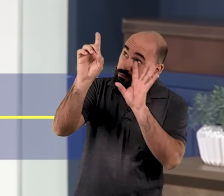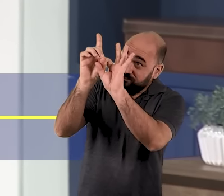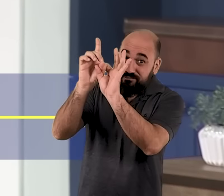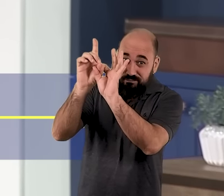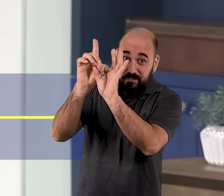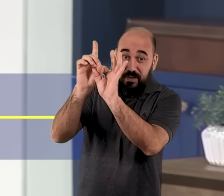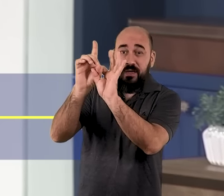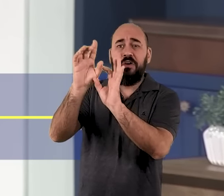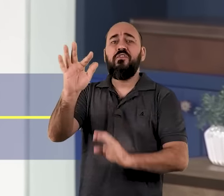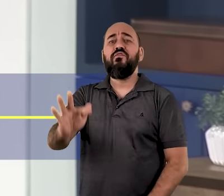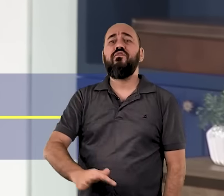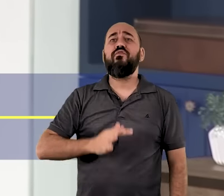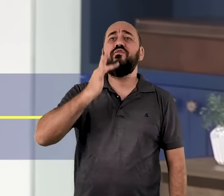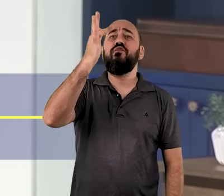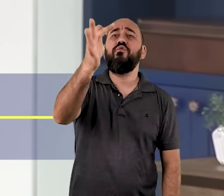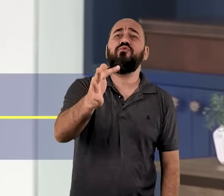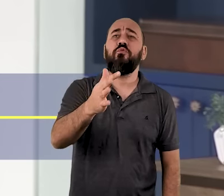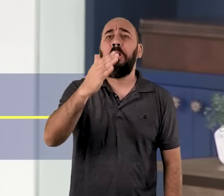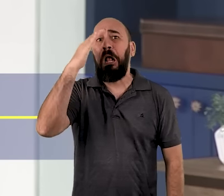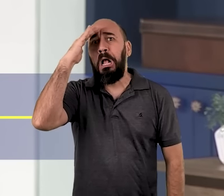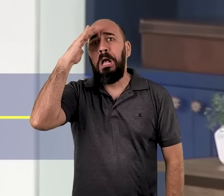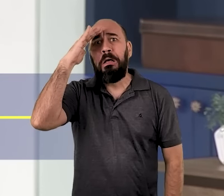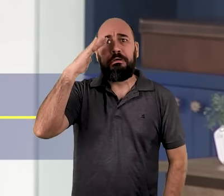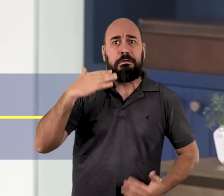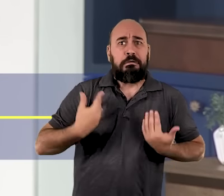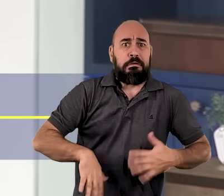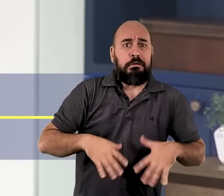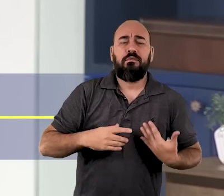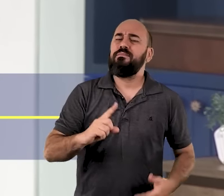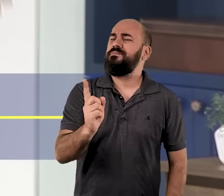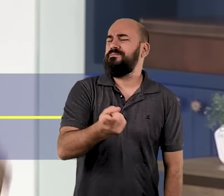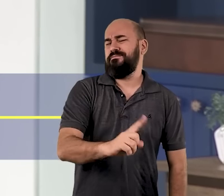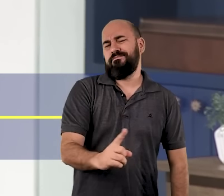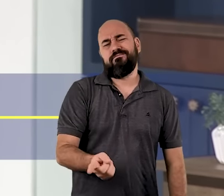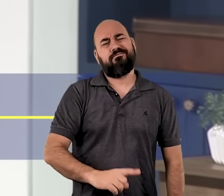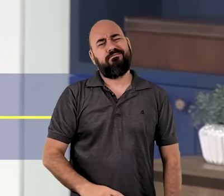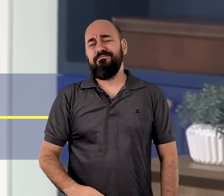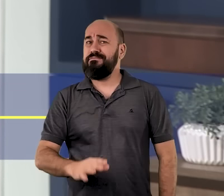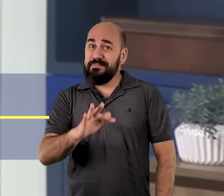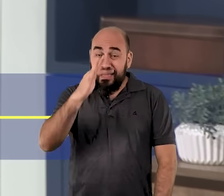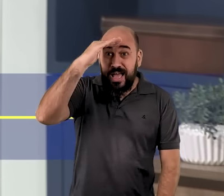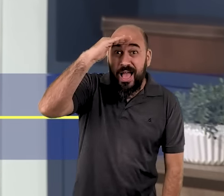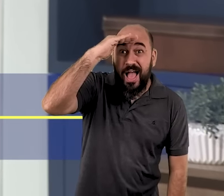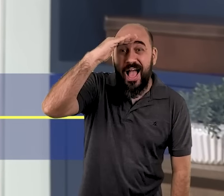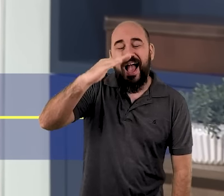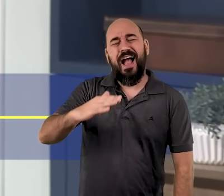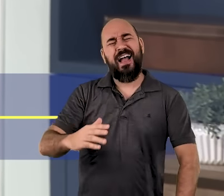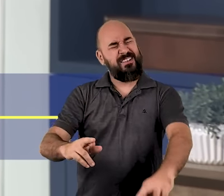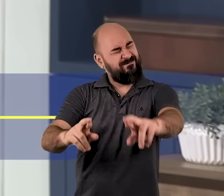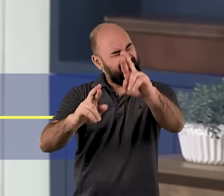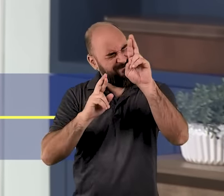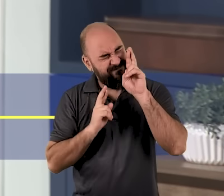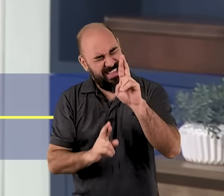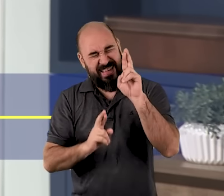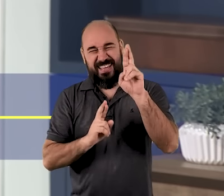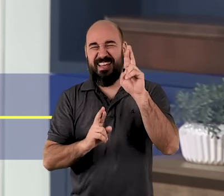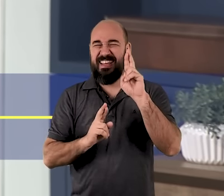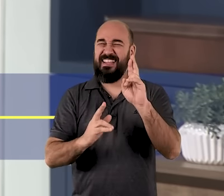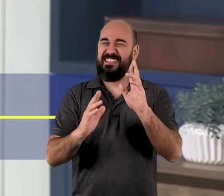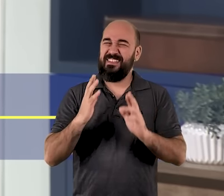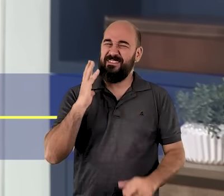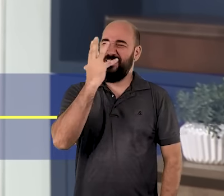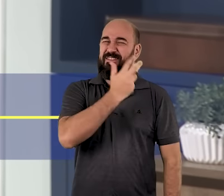medo, porque existe um destino glorioso para aqueles que confiam no Senhor. Graça e paz, bênçãos de Deus sobre